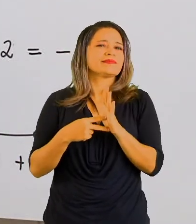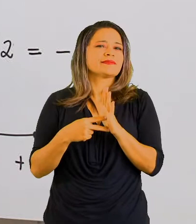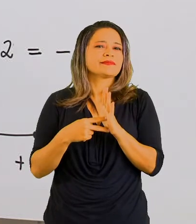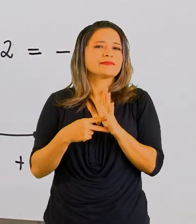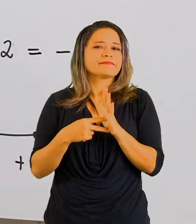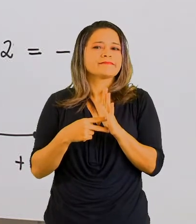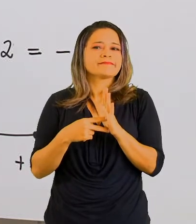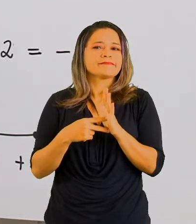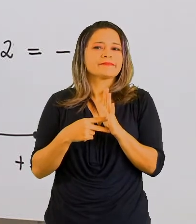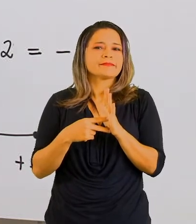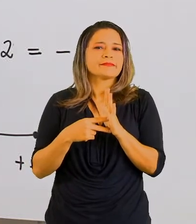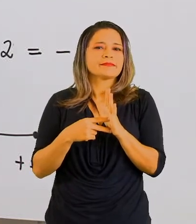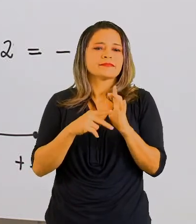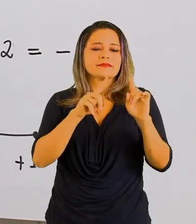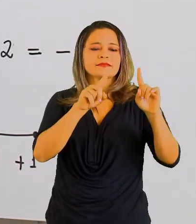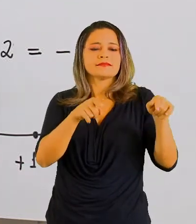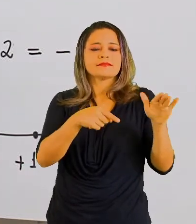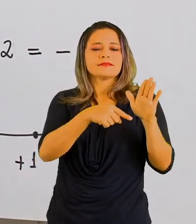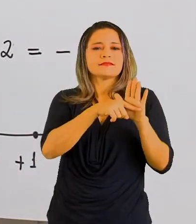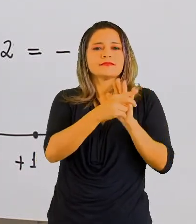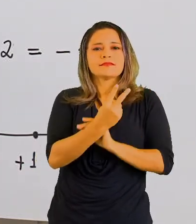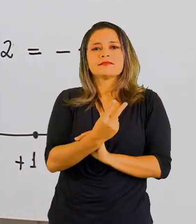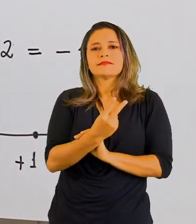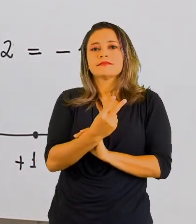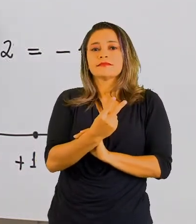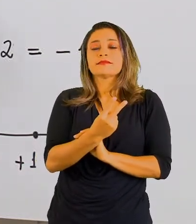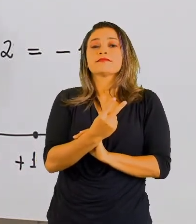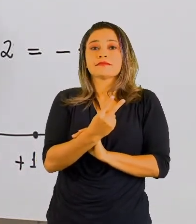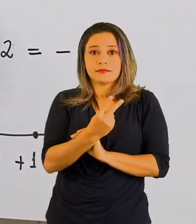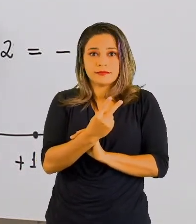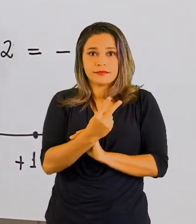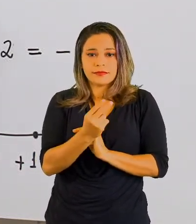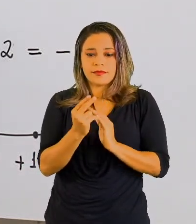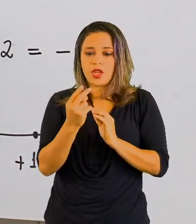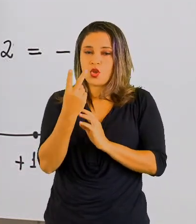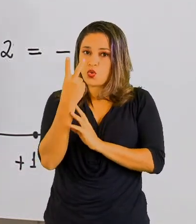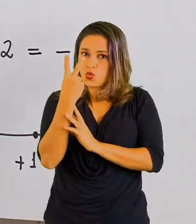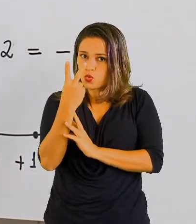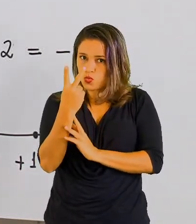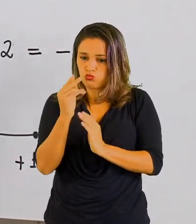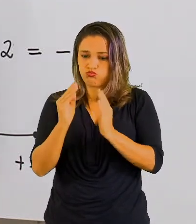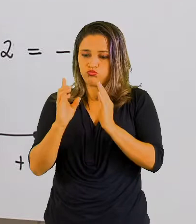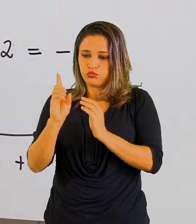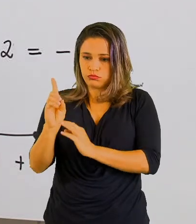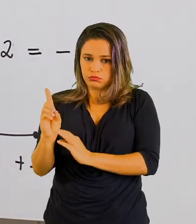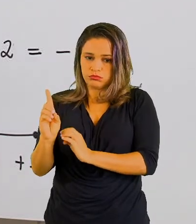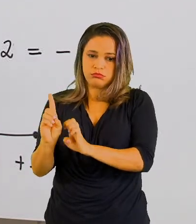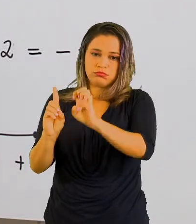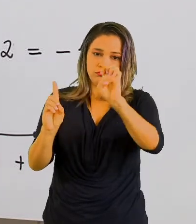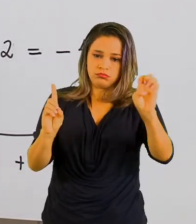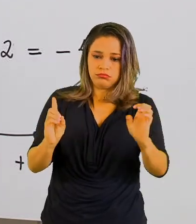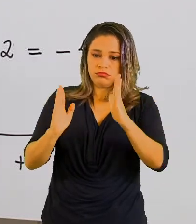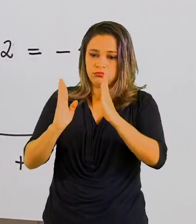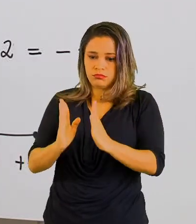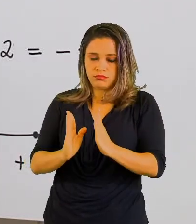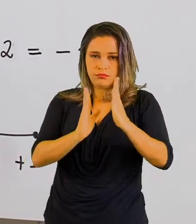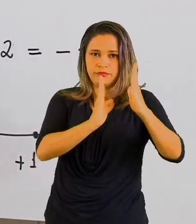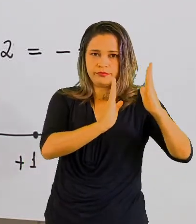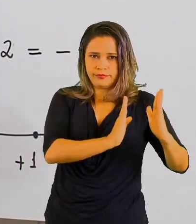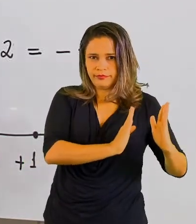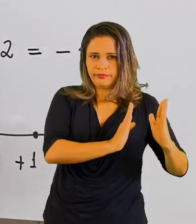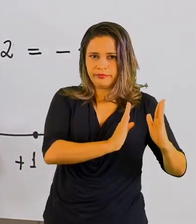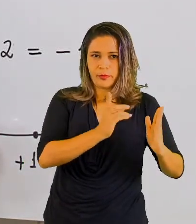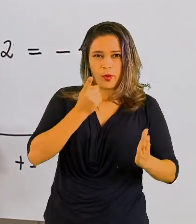parcela 2 negativo? Significa um deslocamento de 2 unidades da direita para a esquerda. Seria isso